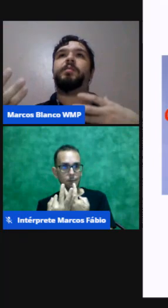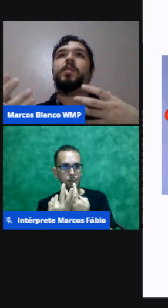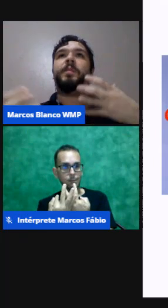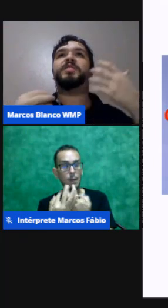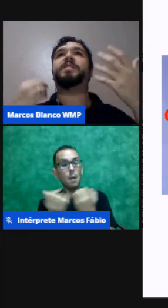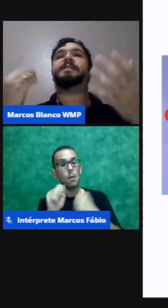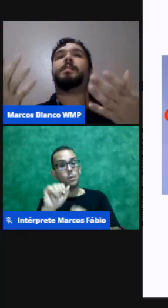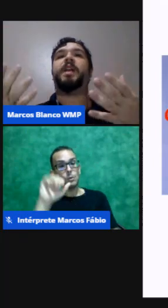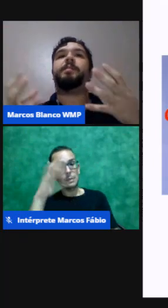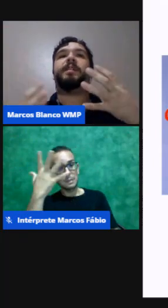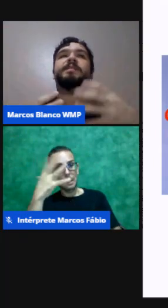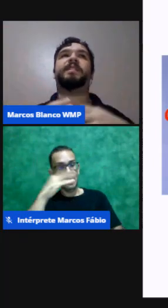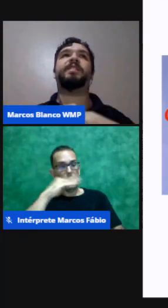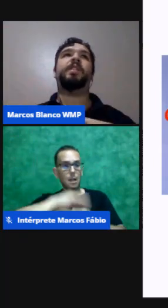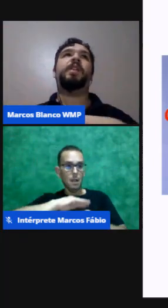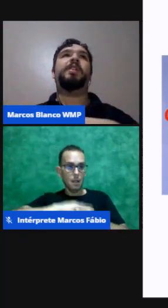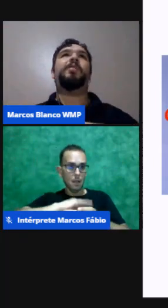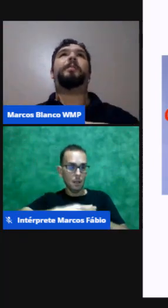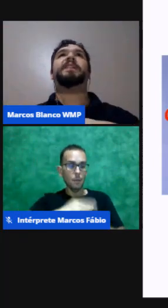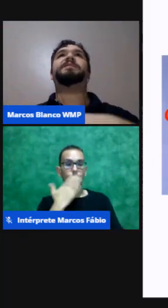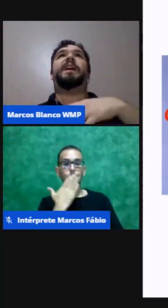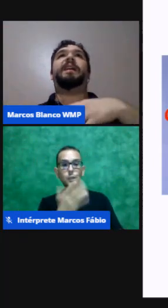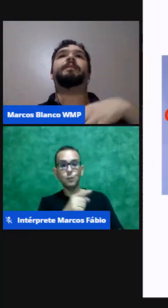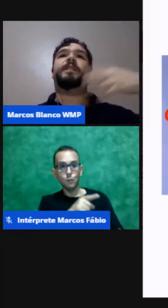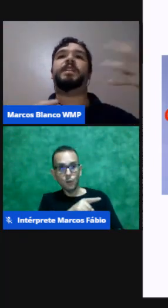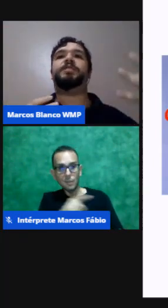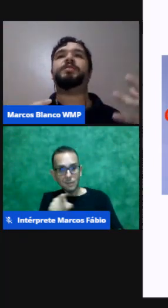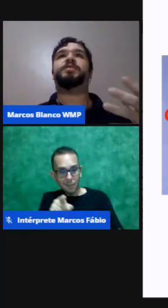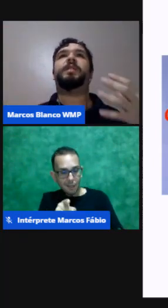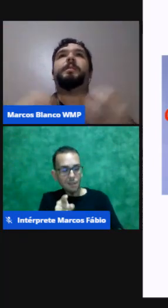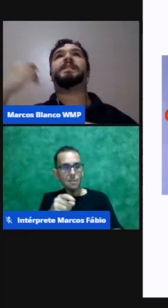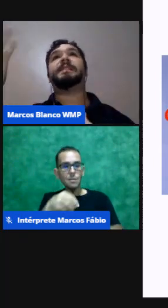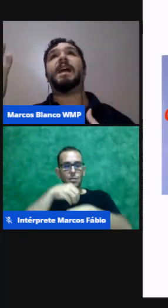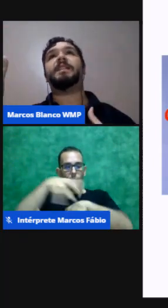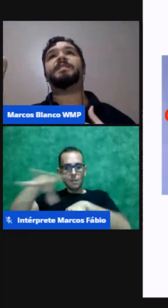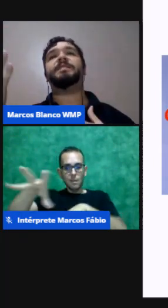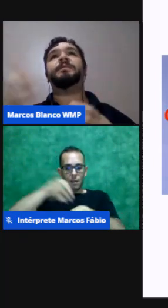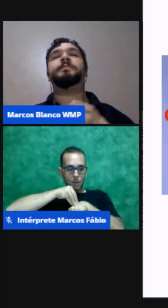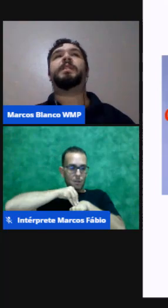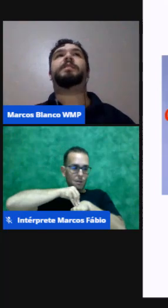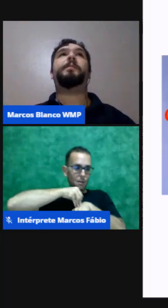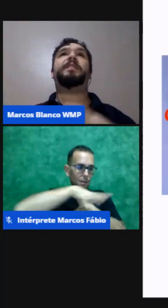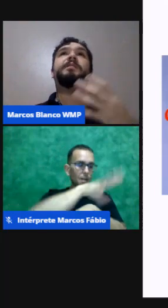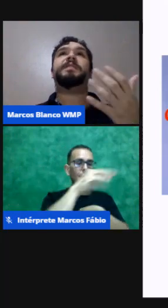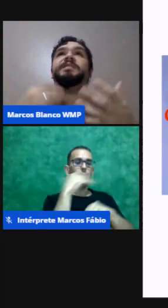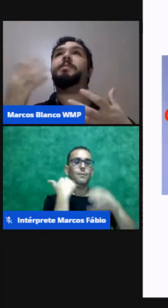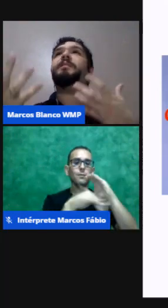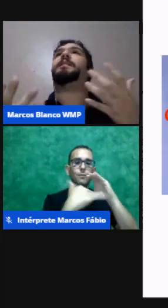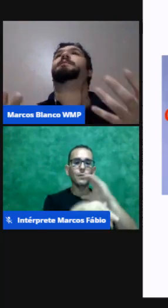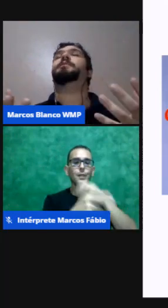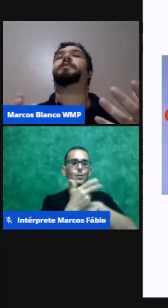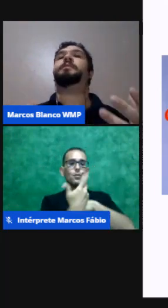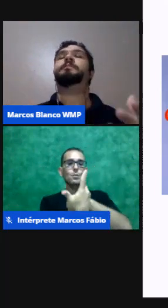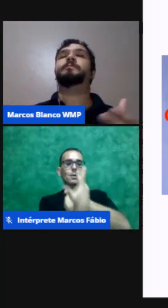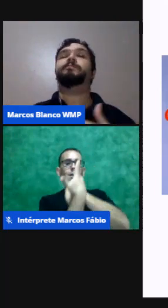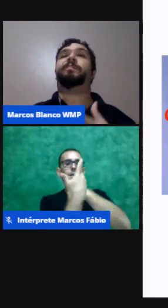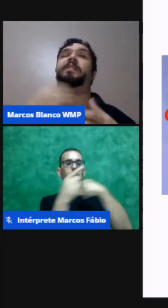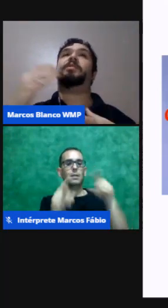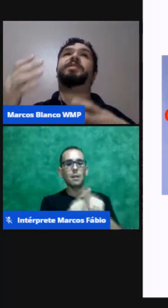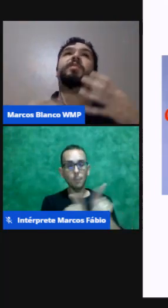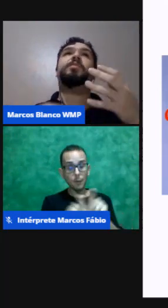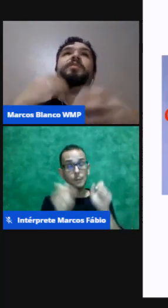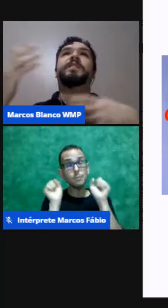a CEMED, um pedido da CEMED para vocês compartilharem vídeos, mensagens. Então, peço que vocês também façam